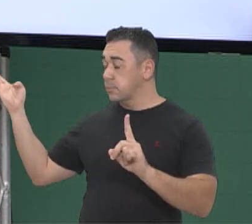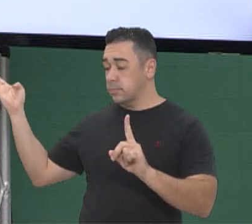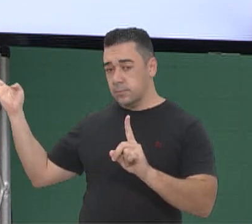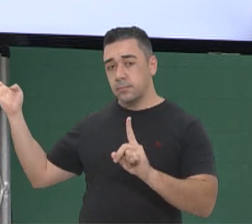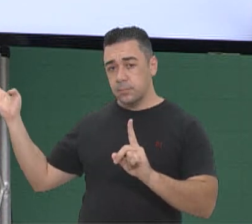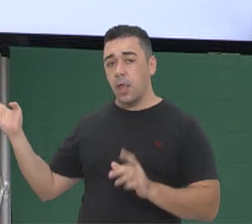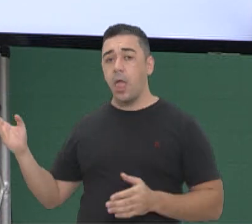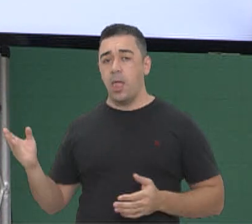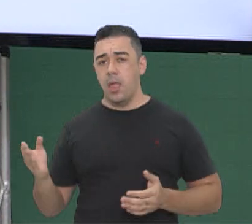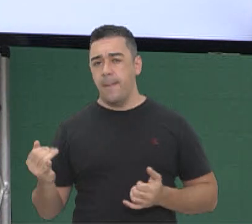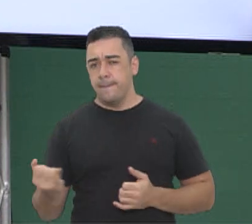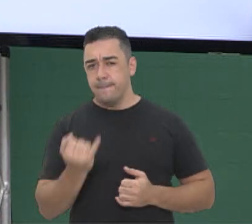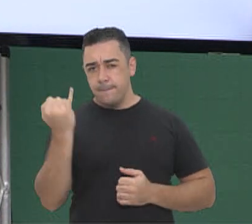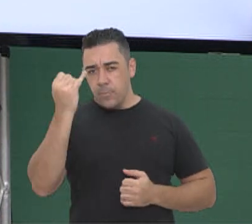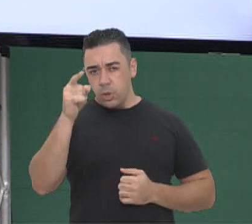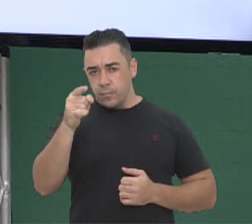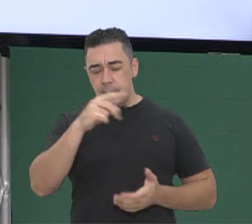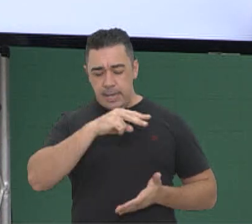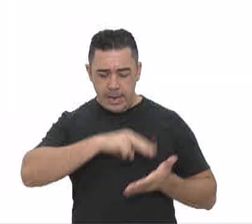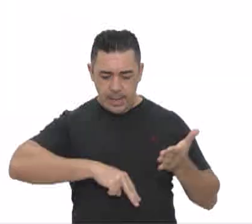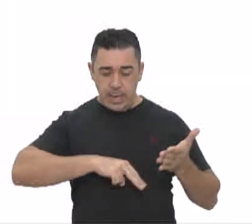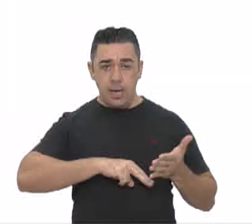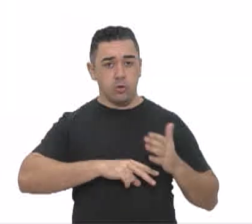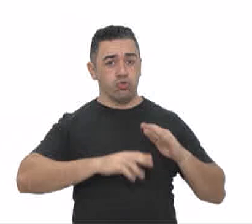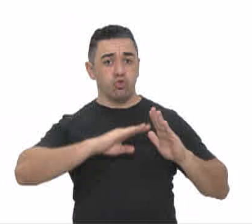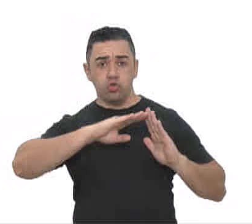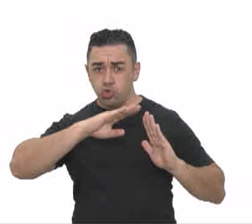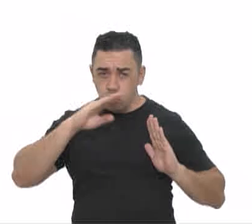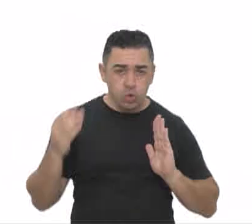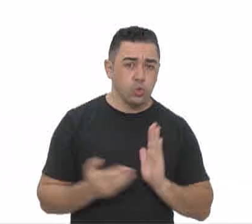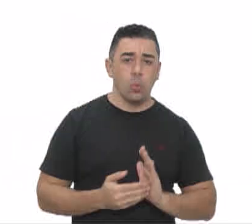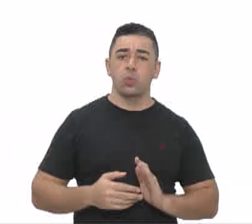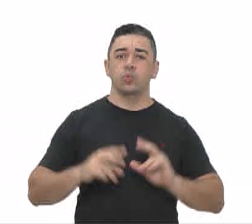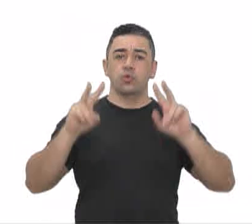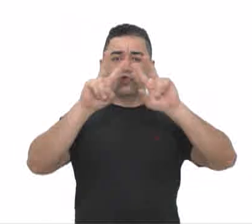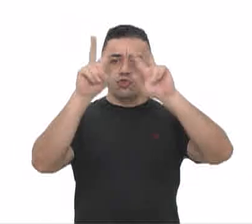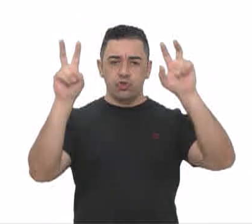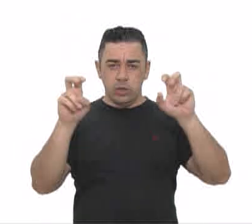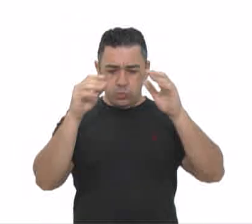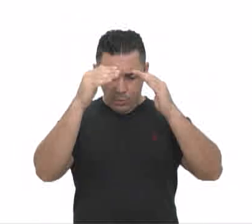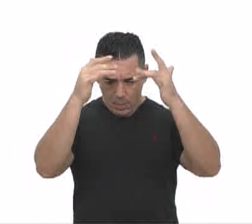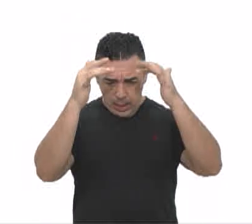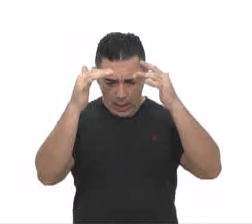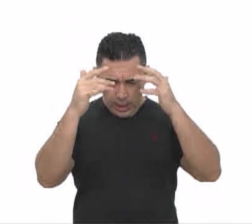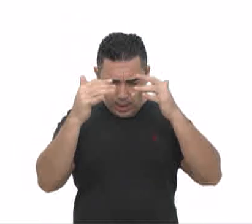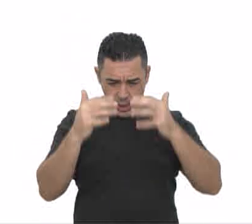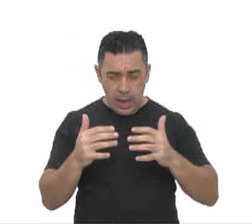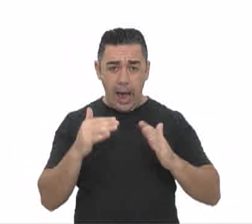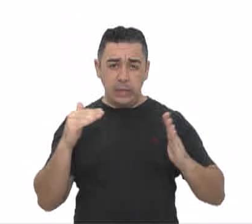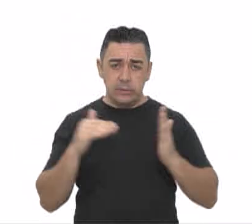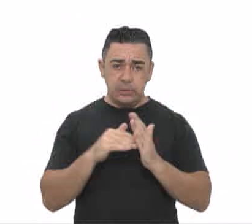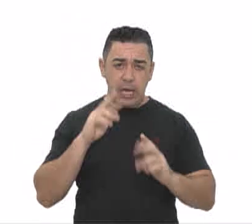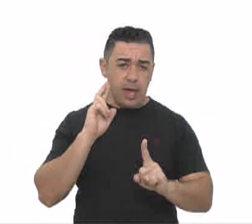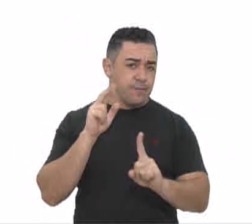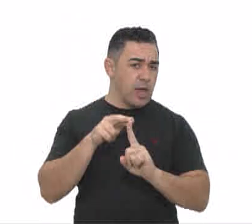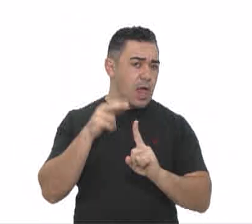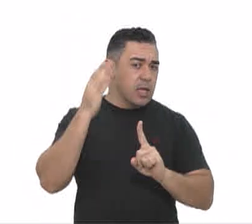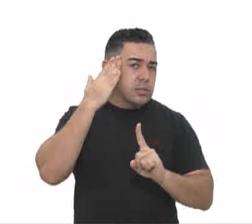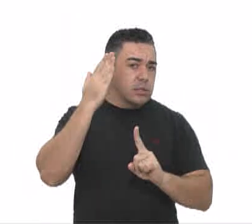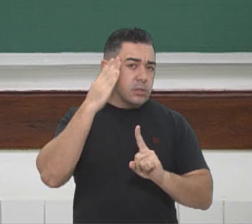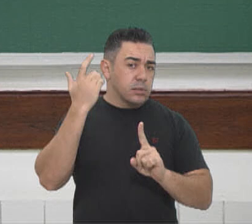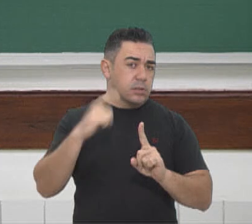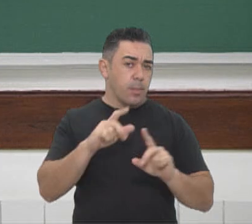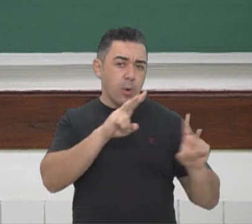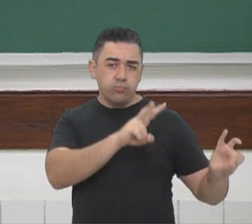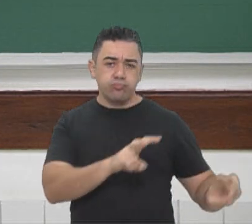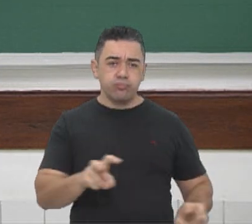É importante para você sempre fazer a leitura na íntegra, desde o título até a referência para saber de onde esse texto foi retirado, para